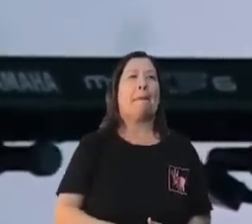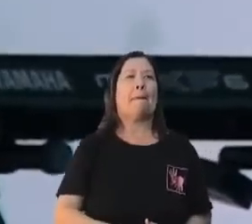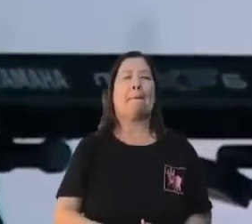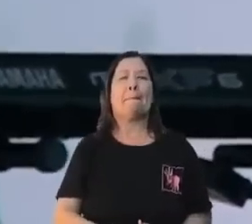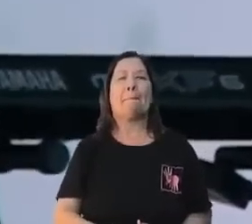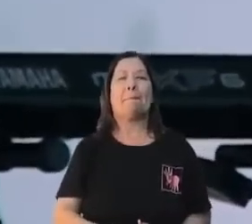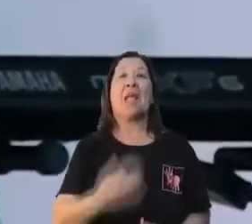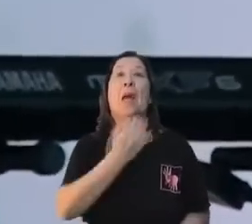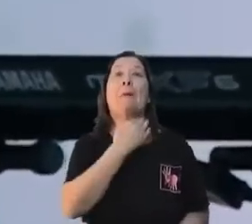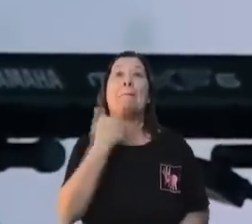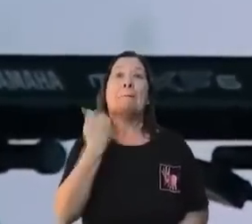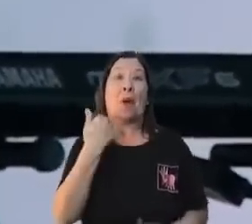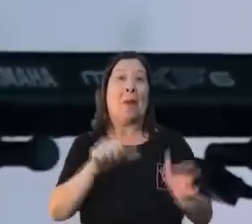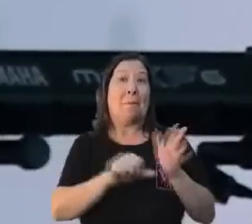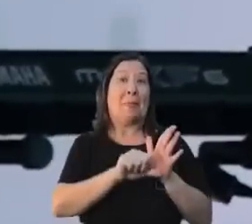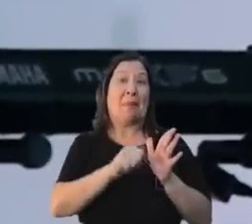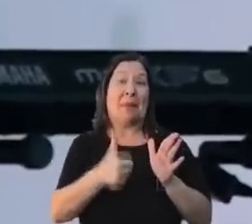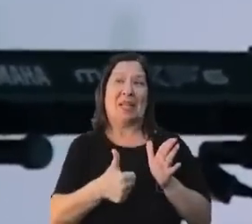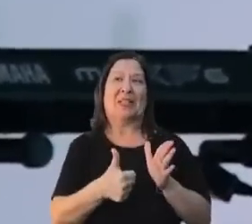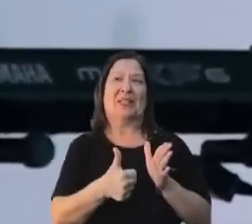primeiro,